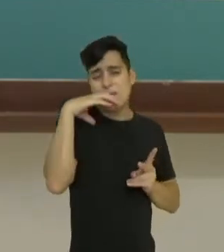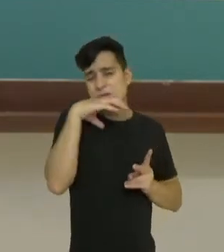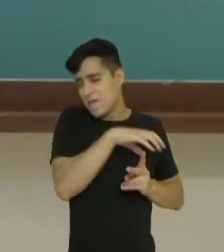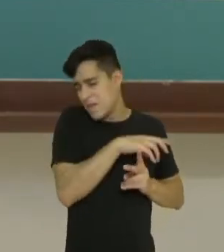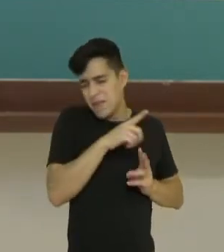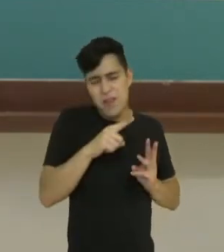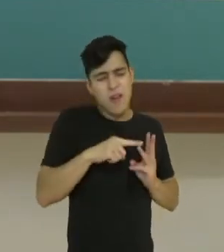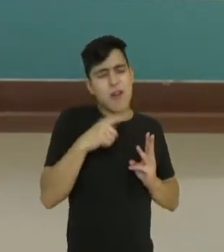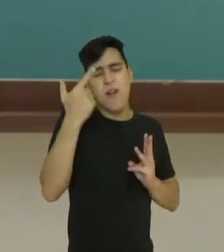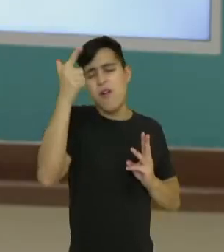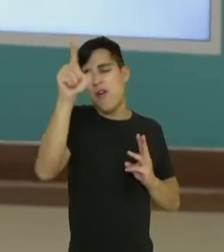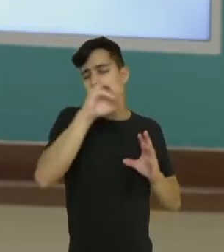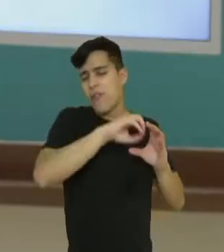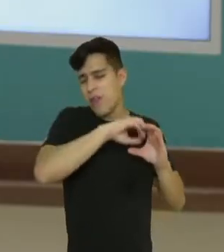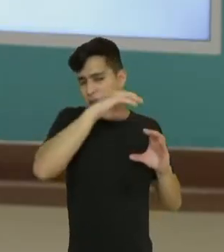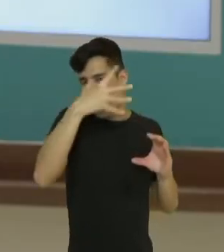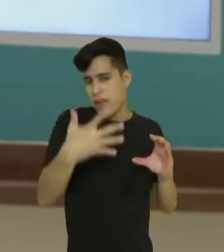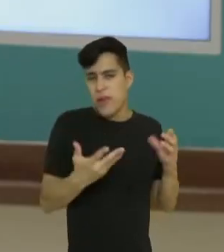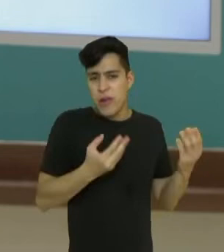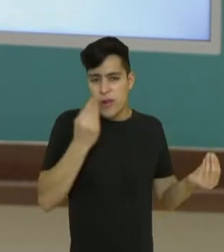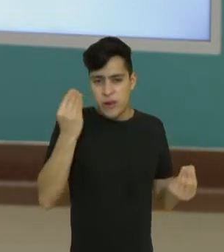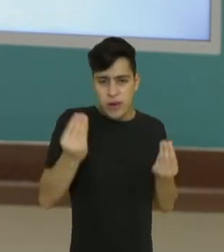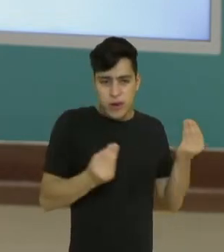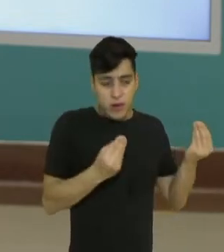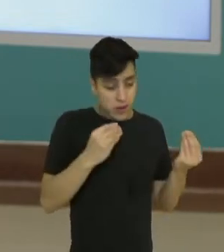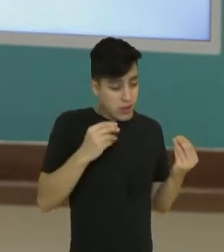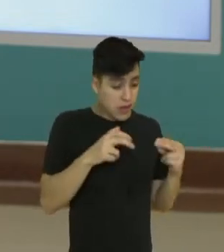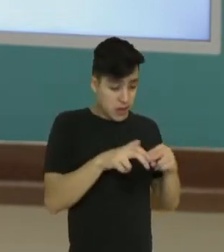outras características, a partir de